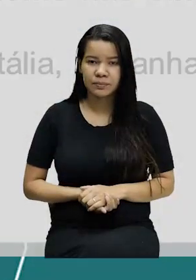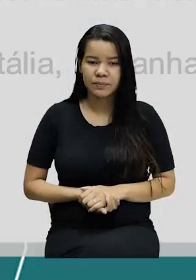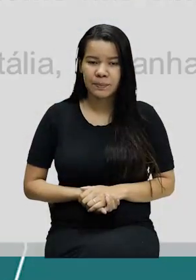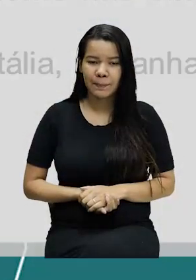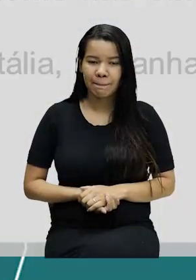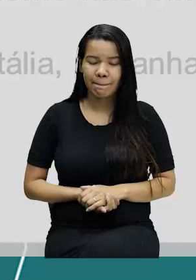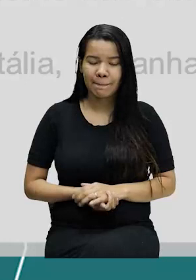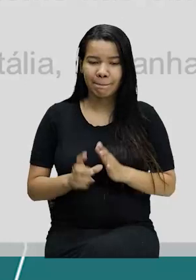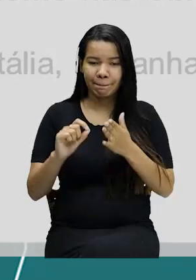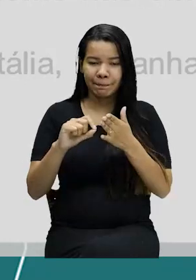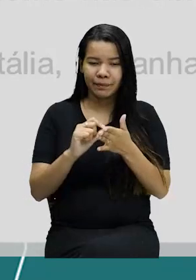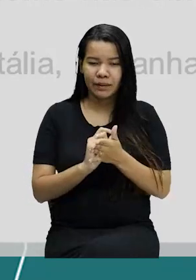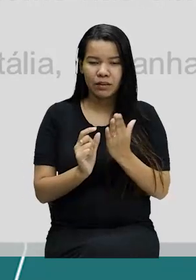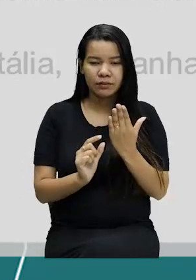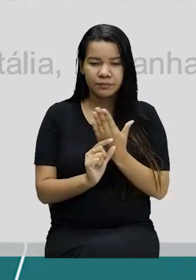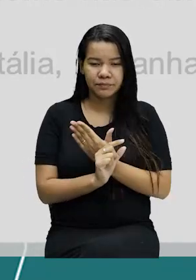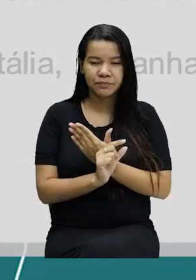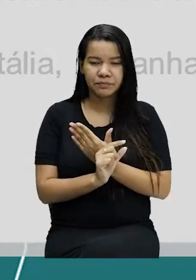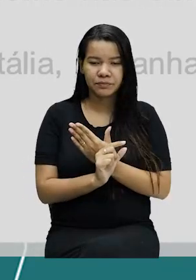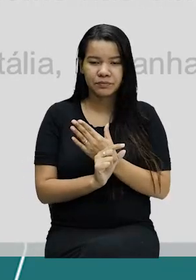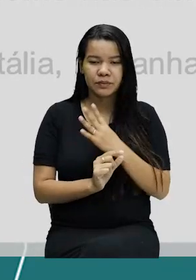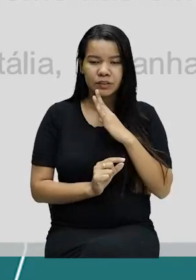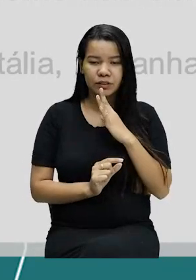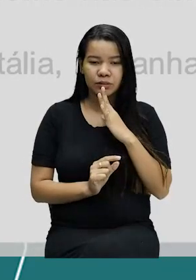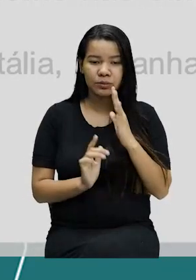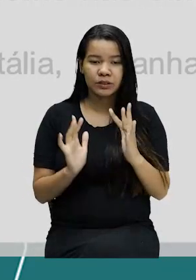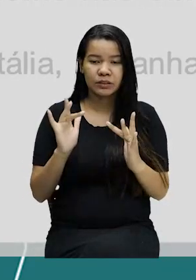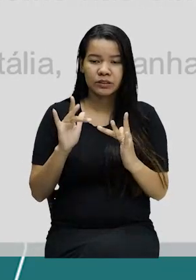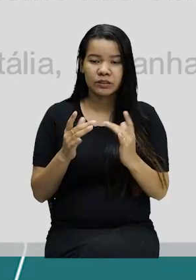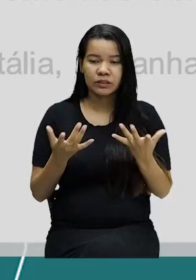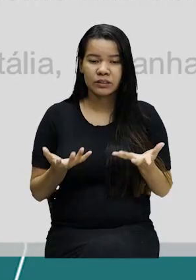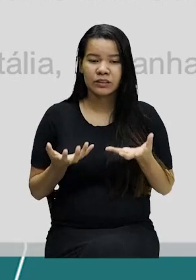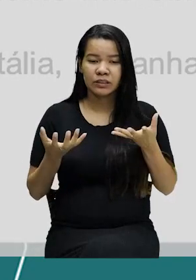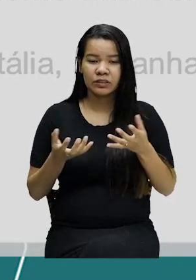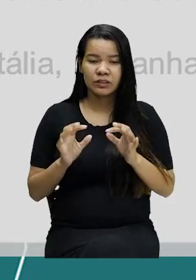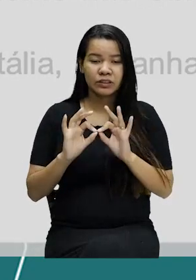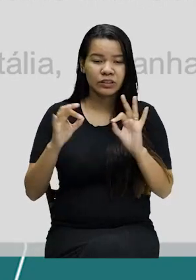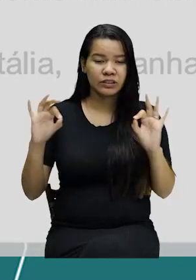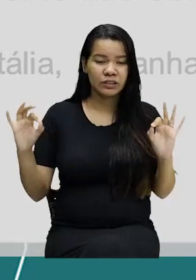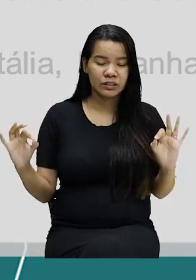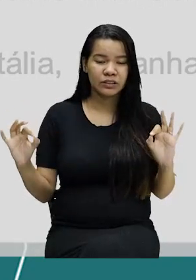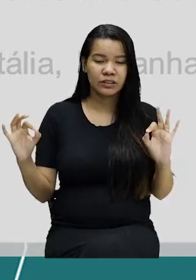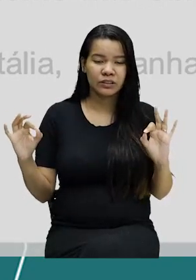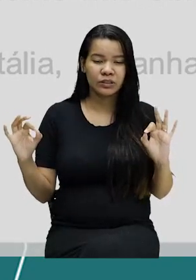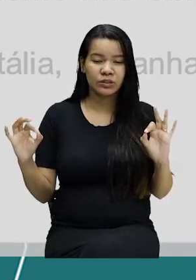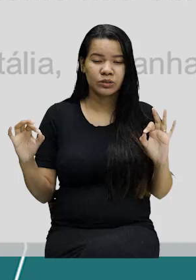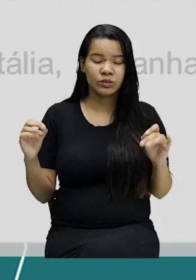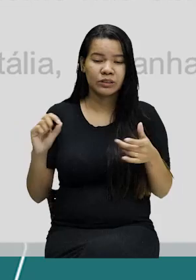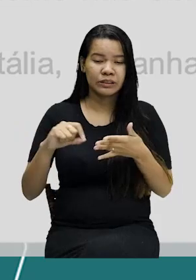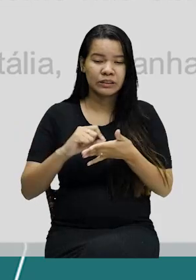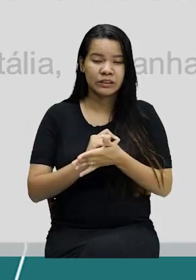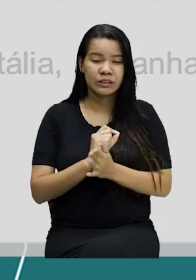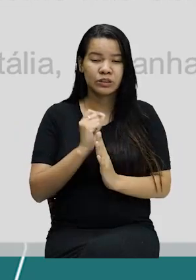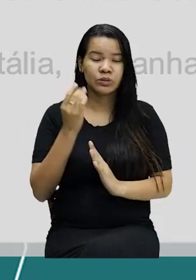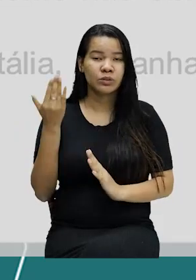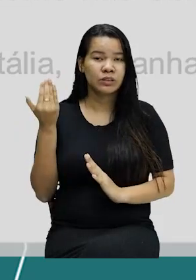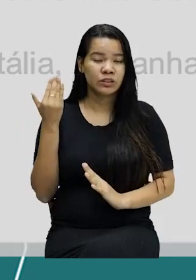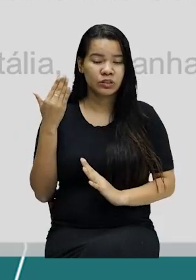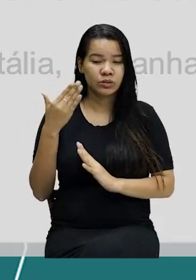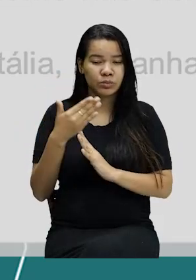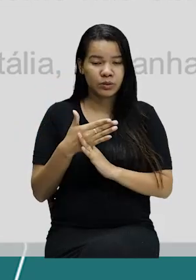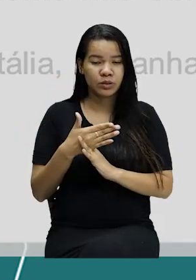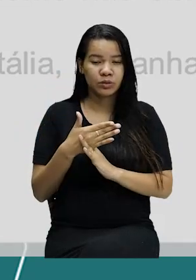Os escritores desse período, conhecido como Árcades, buscavam se distanciar da forma de escrita do barroco, a escola